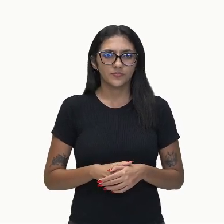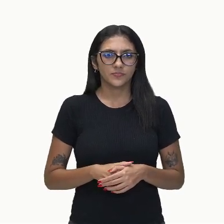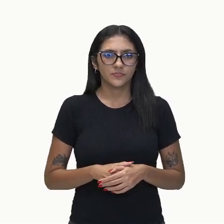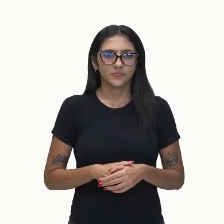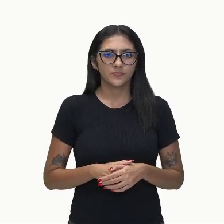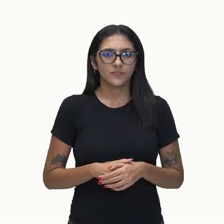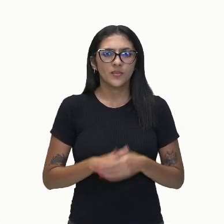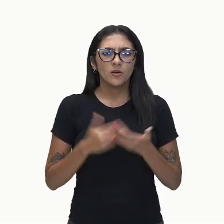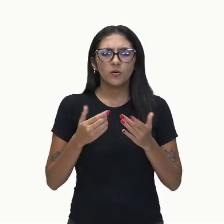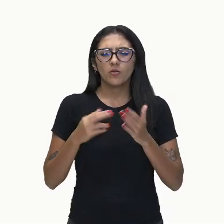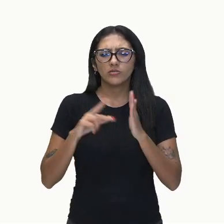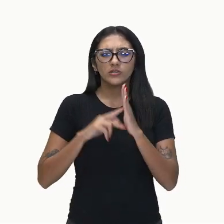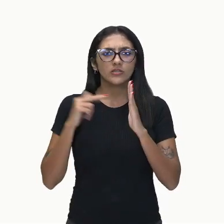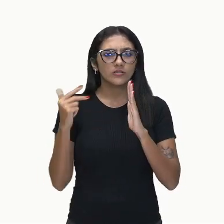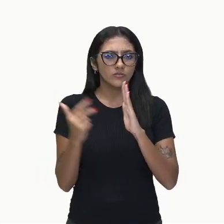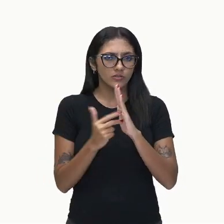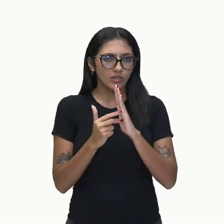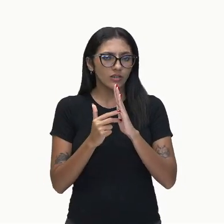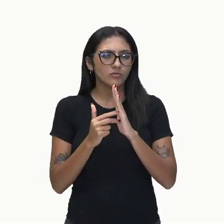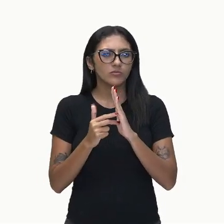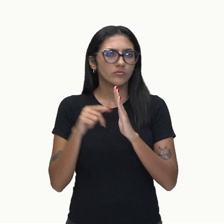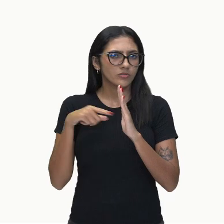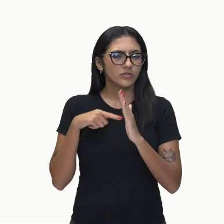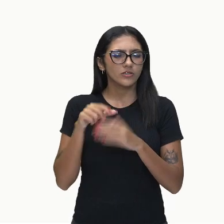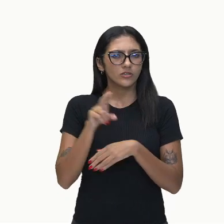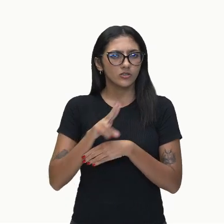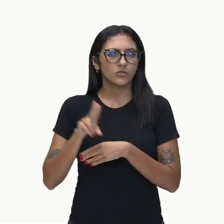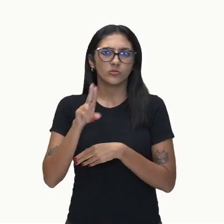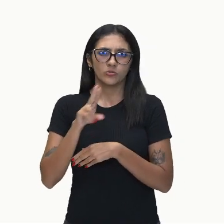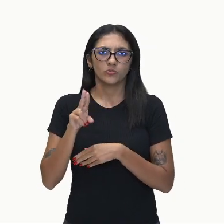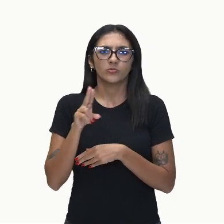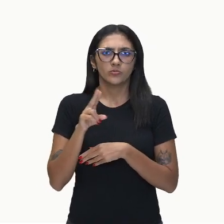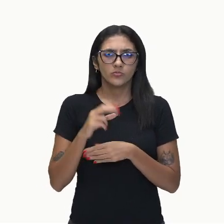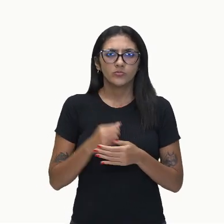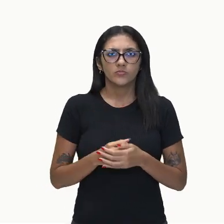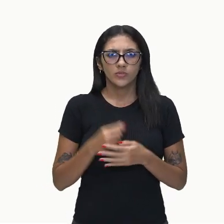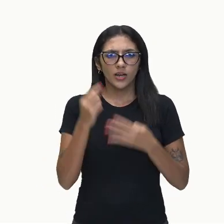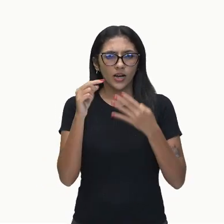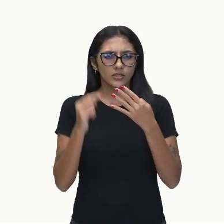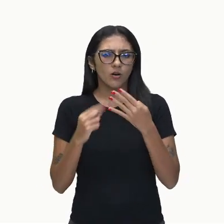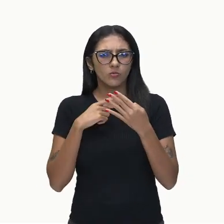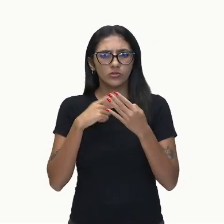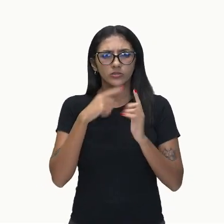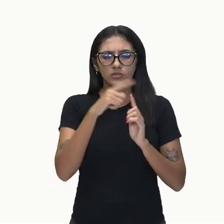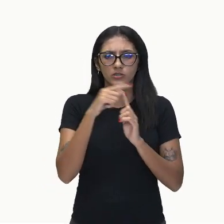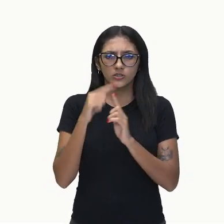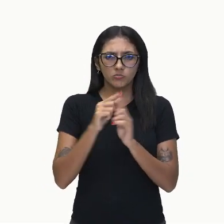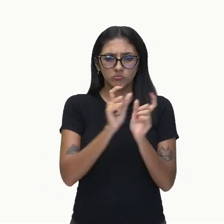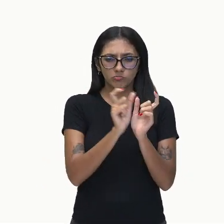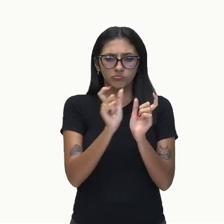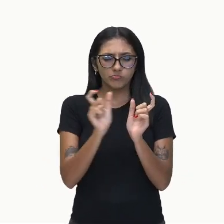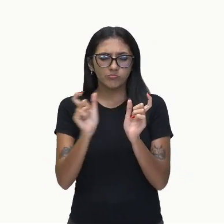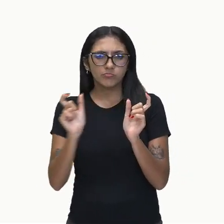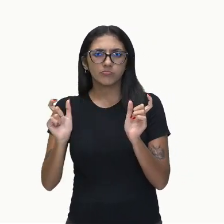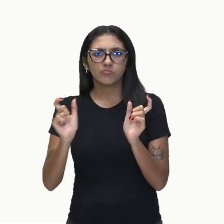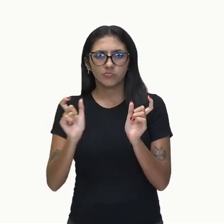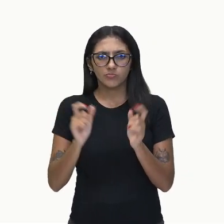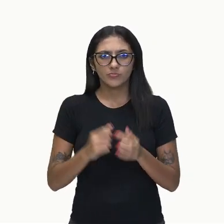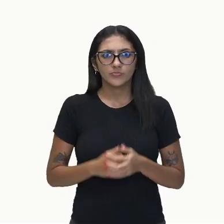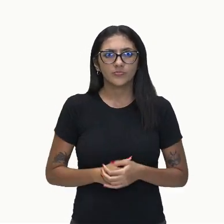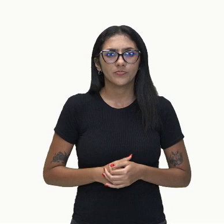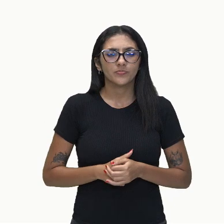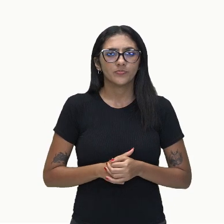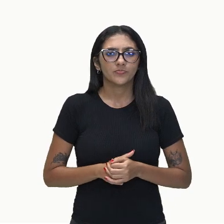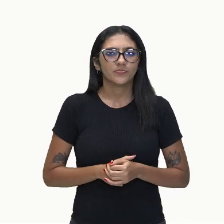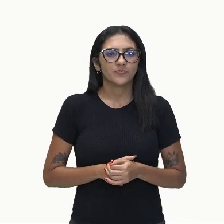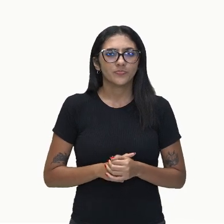qual é o significado, né, de cada uma desses termos que nós temos aí nessa relação?